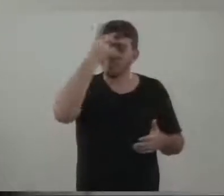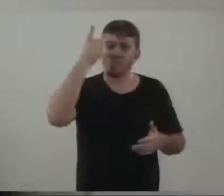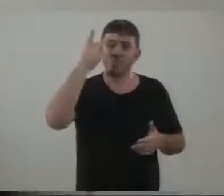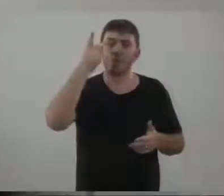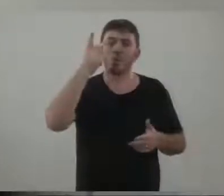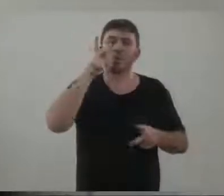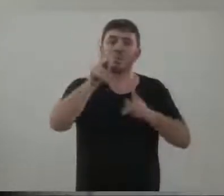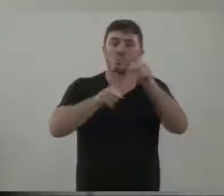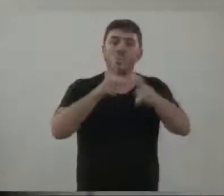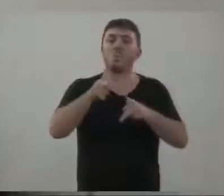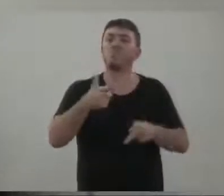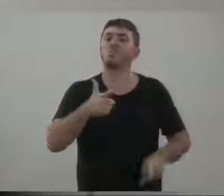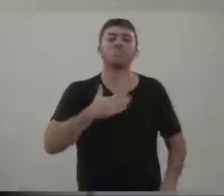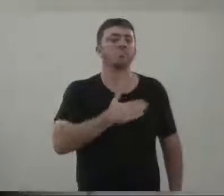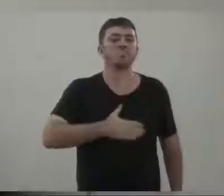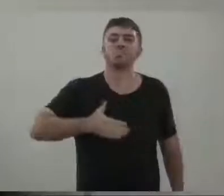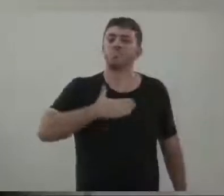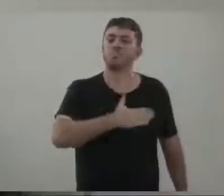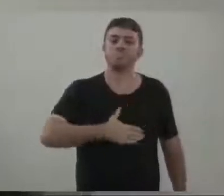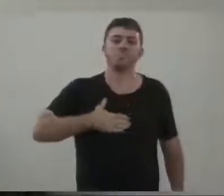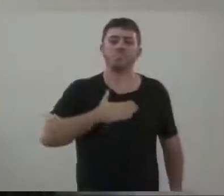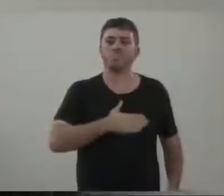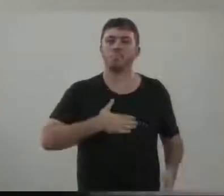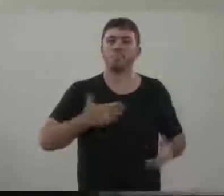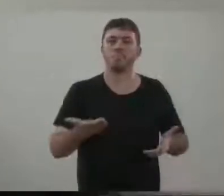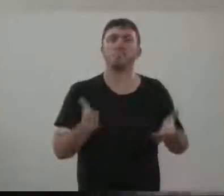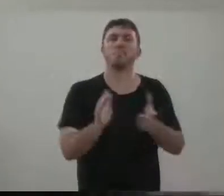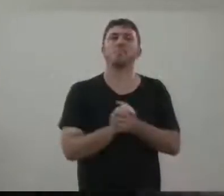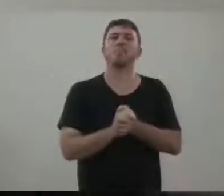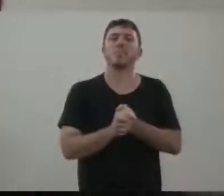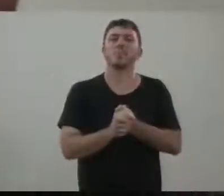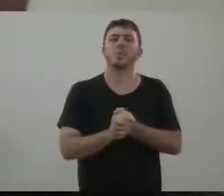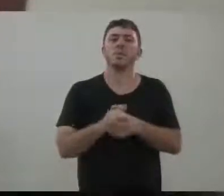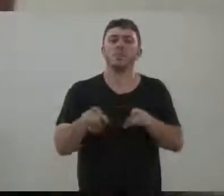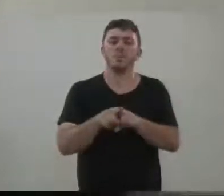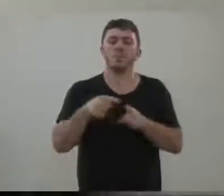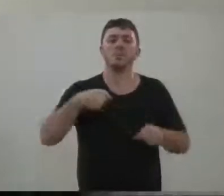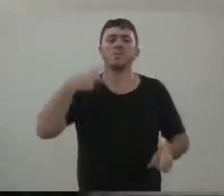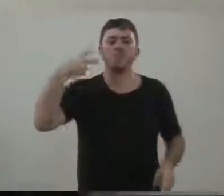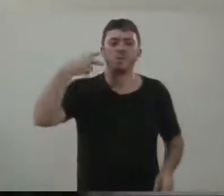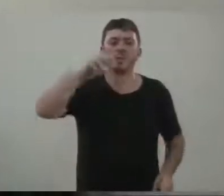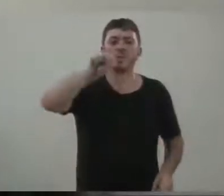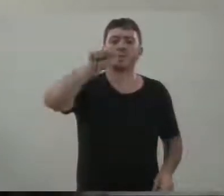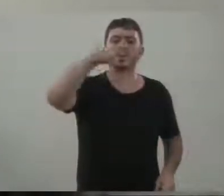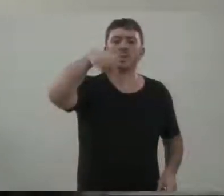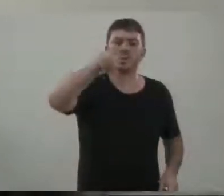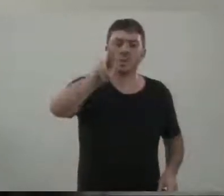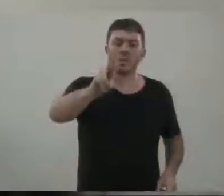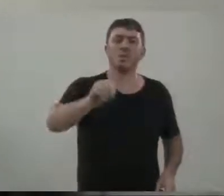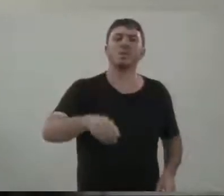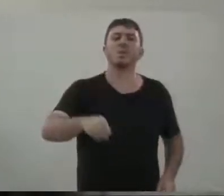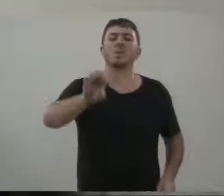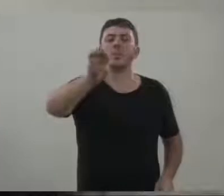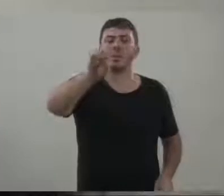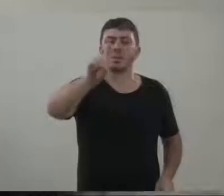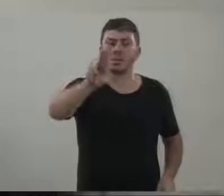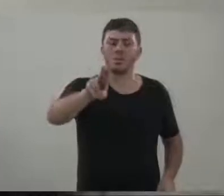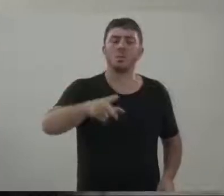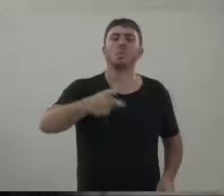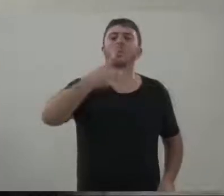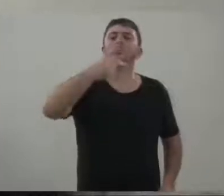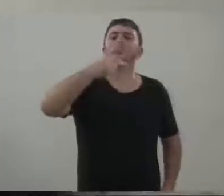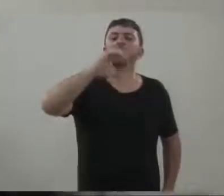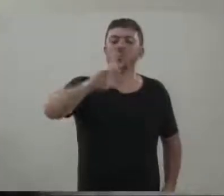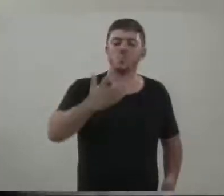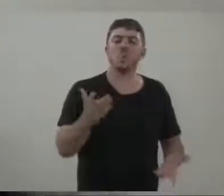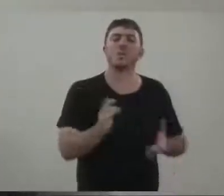né, na população, e levou eu, o vereador Sandro Rebeca, o vereador Edu Gelme, o vereador Edson PC,